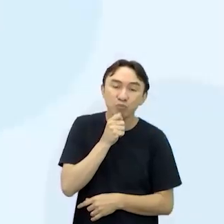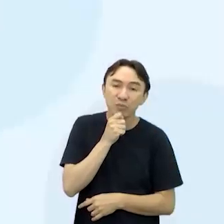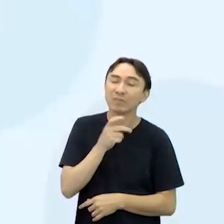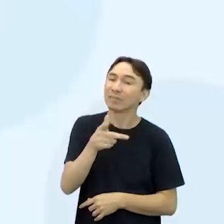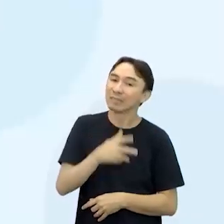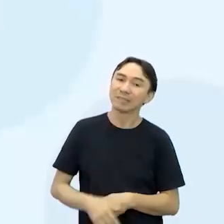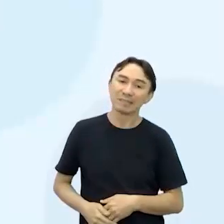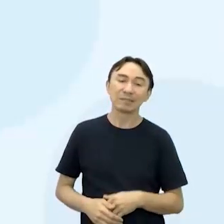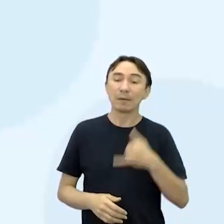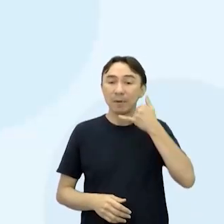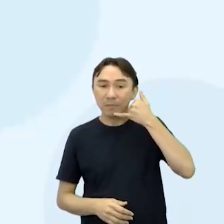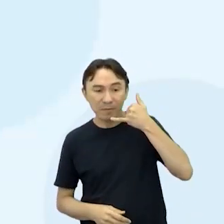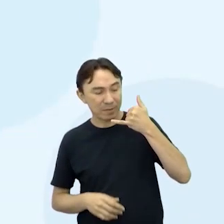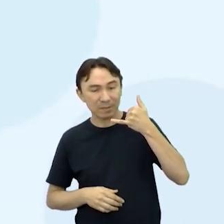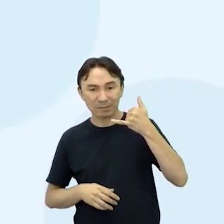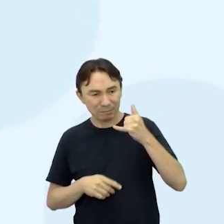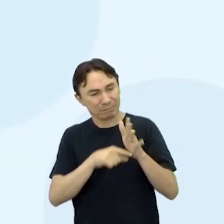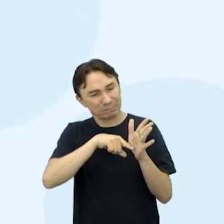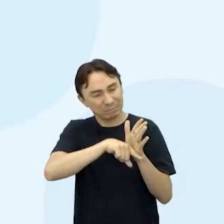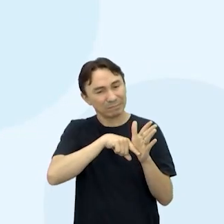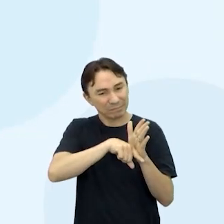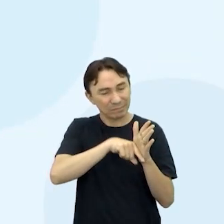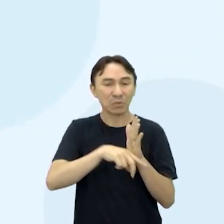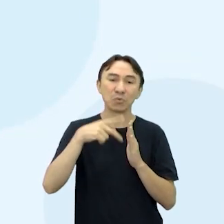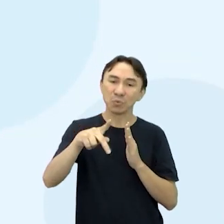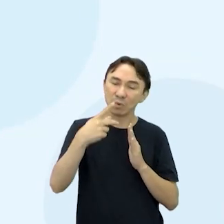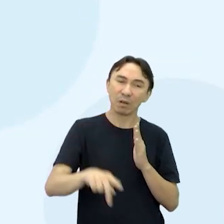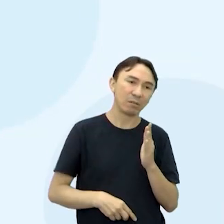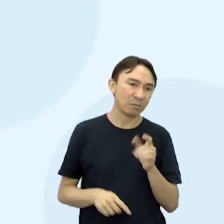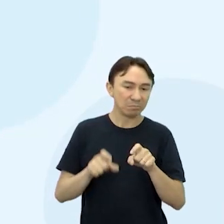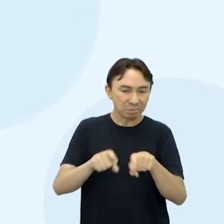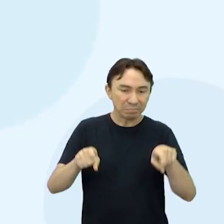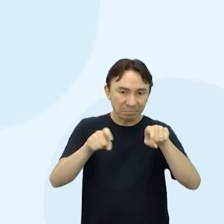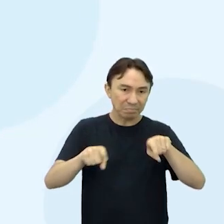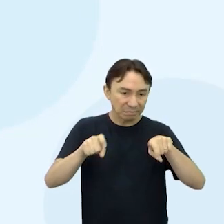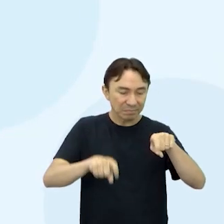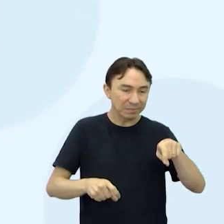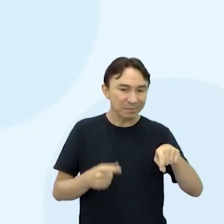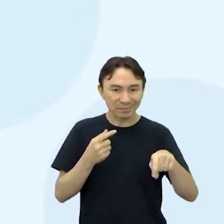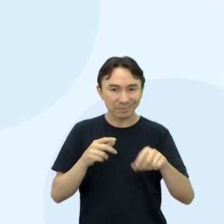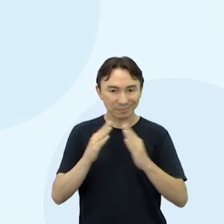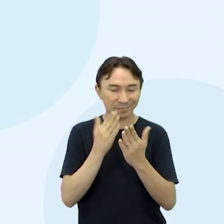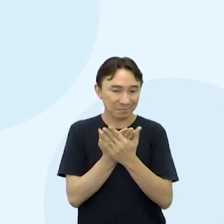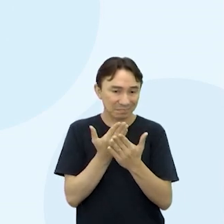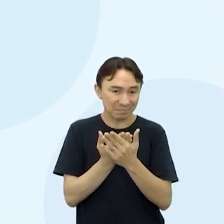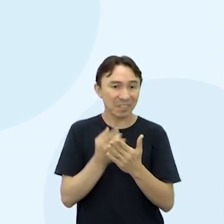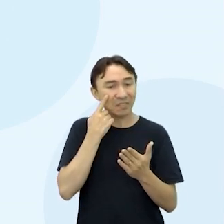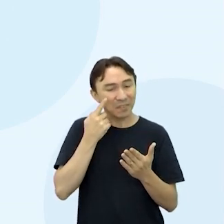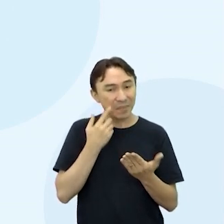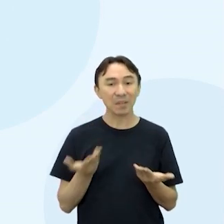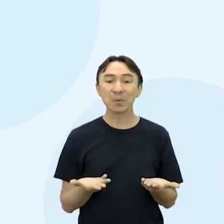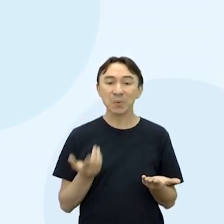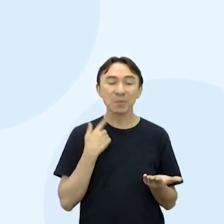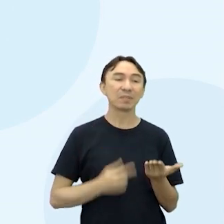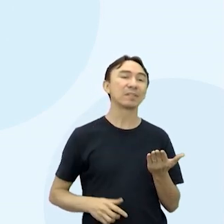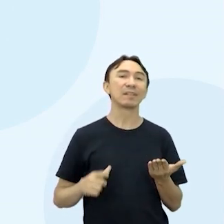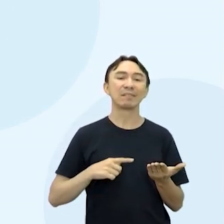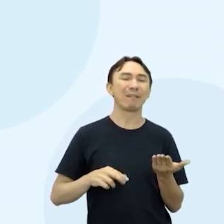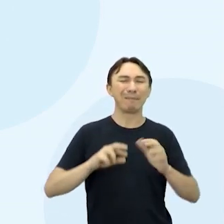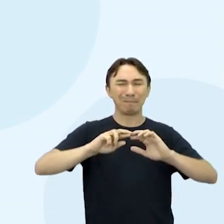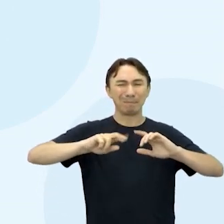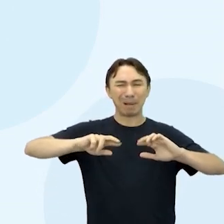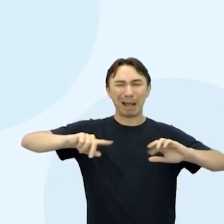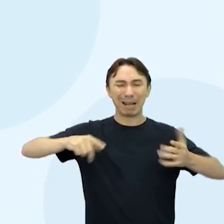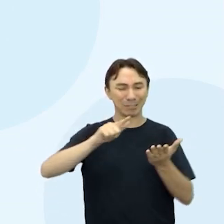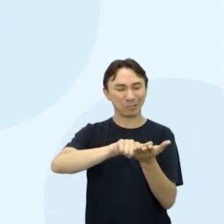smartphone ou na sala de informática da sua escola, na internet, os veículos de imprensa apresentados nesta aula, procurando por